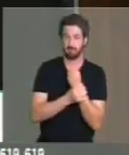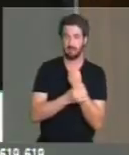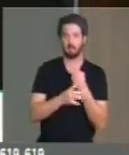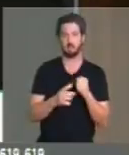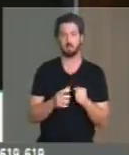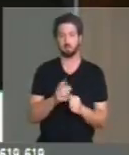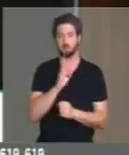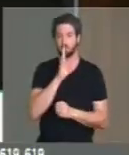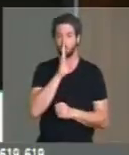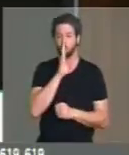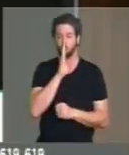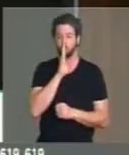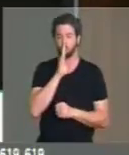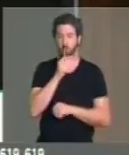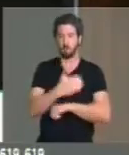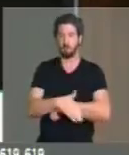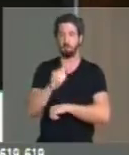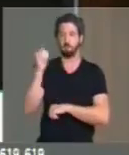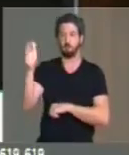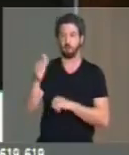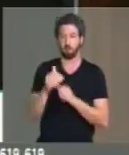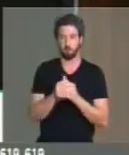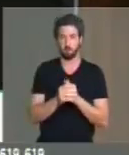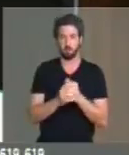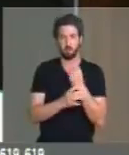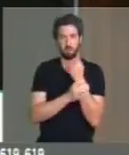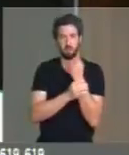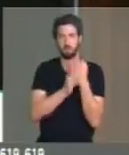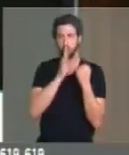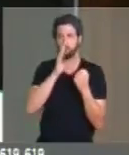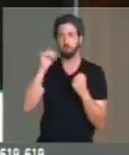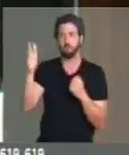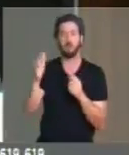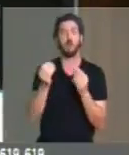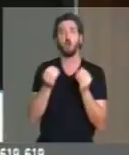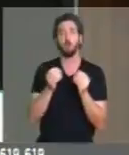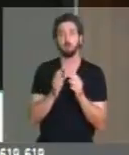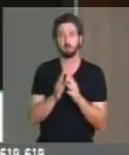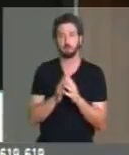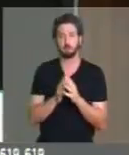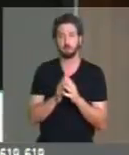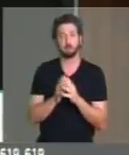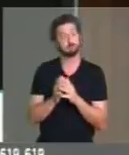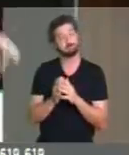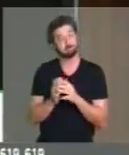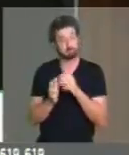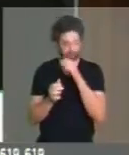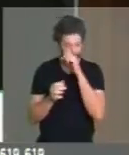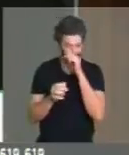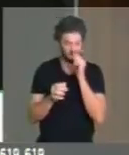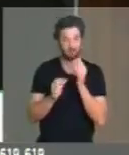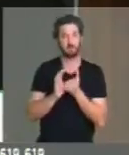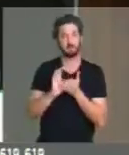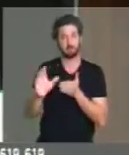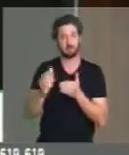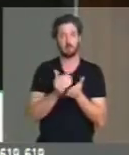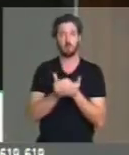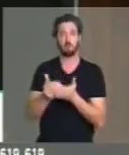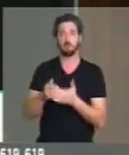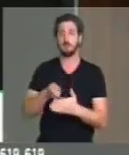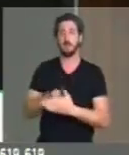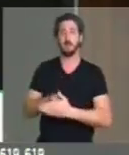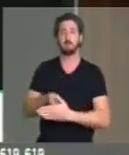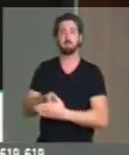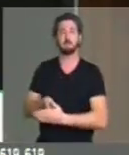haja silêncio nas ruas. E para garantir o silêncio nas ruas, eles passaram a investir na